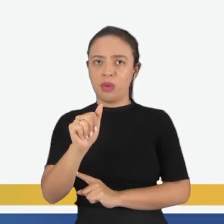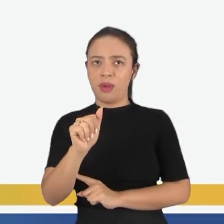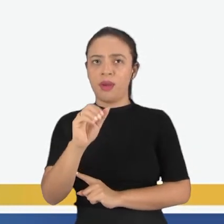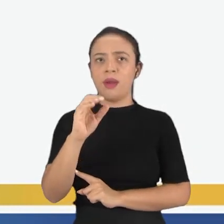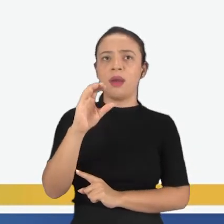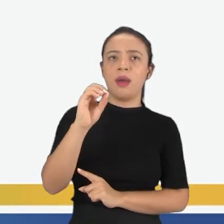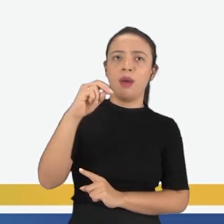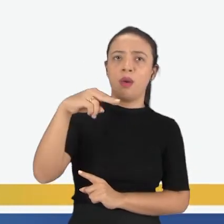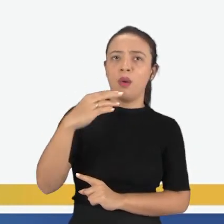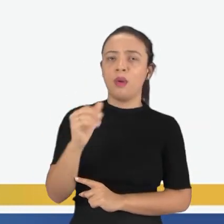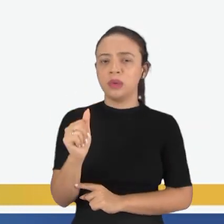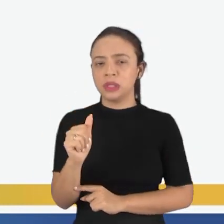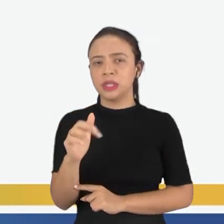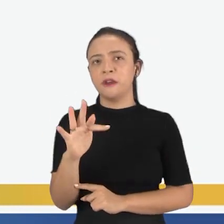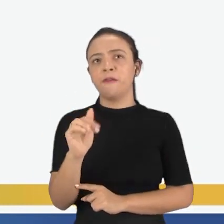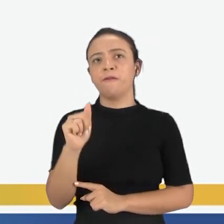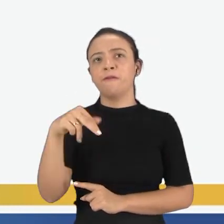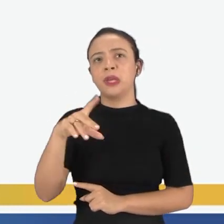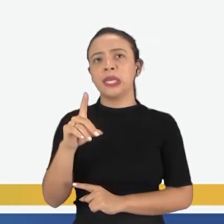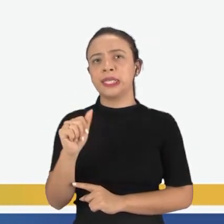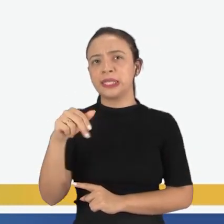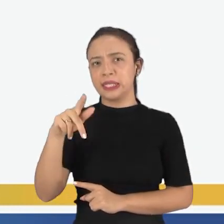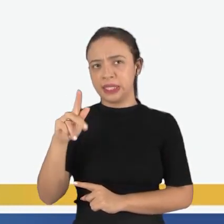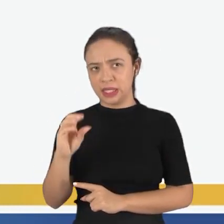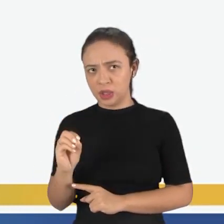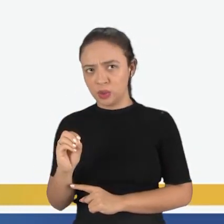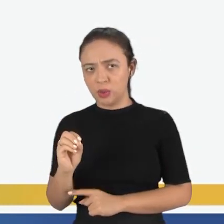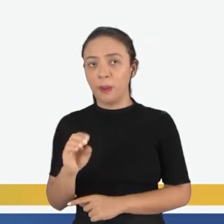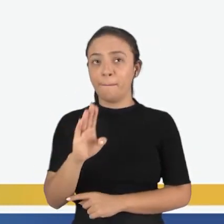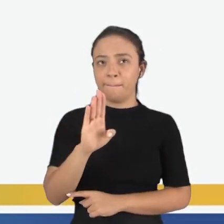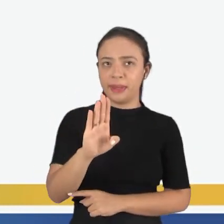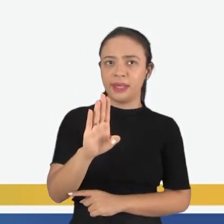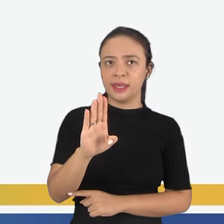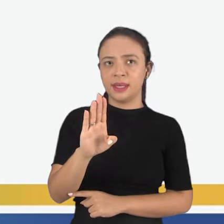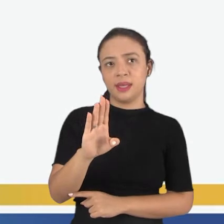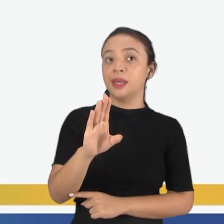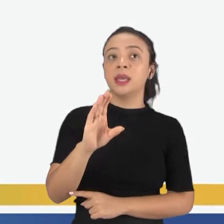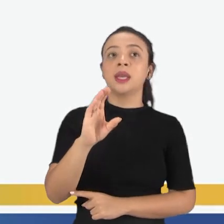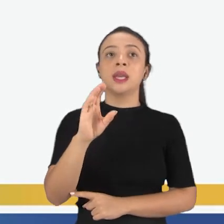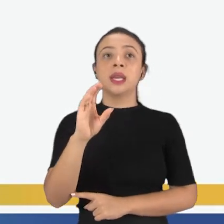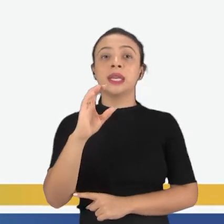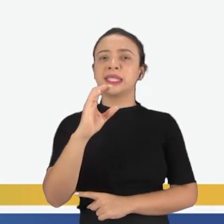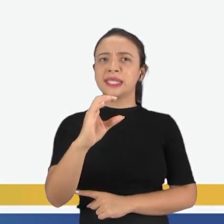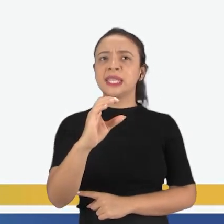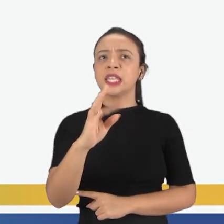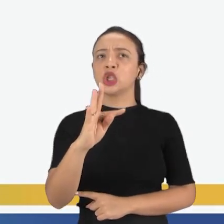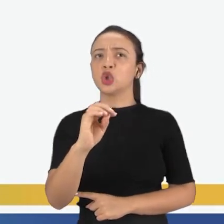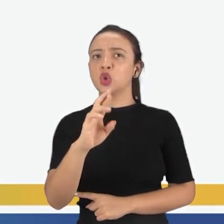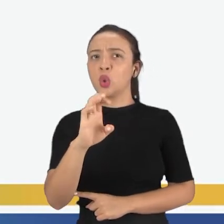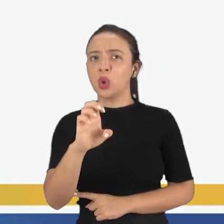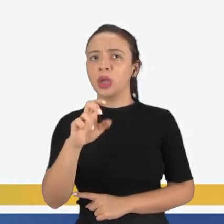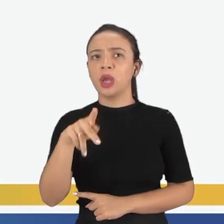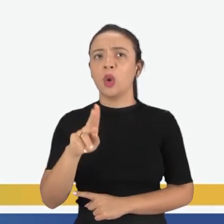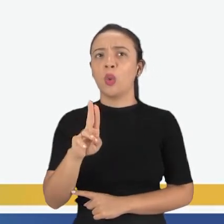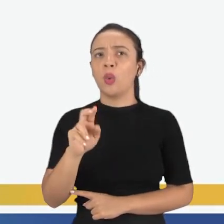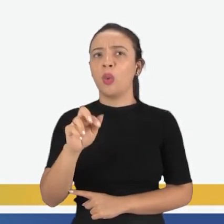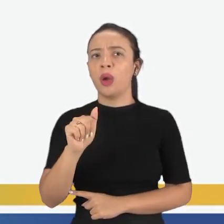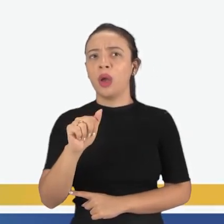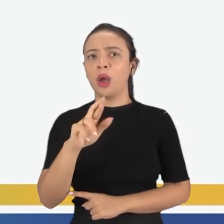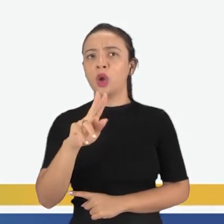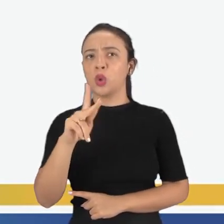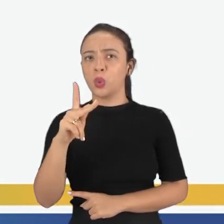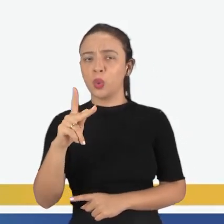fandango, catererê, catira, camapi, toré, cuarupi, atiaru, toada, marabaixo